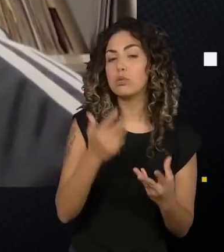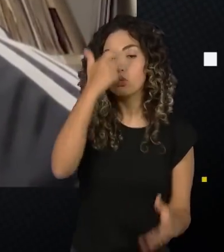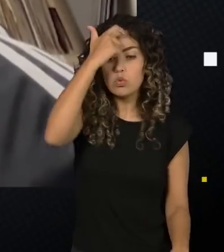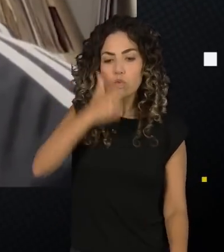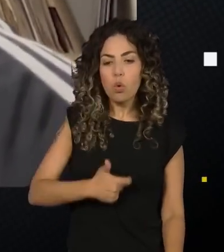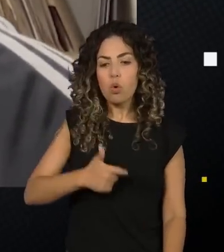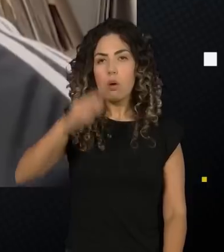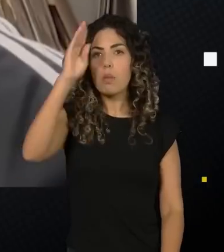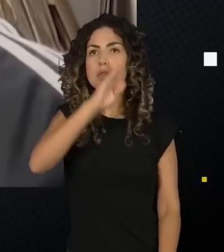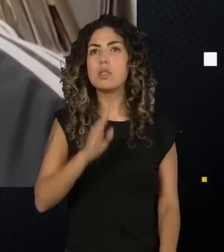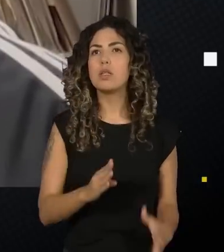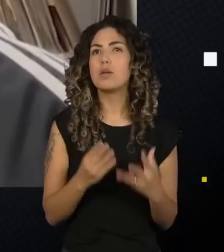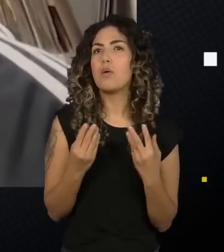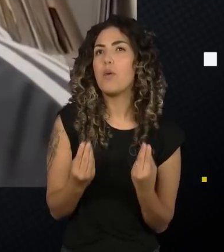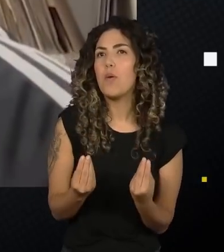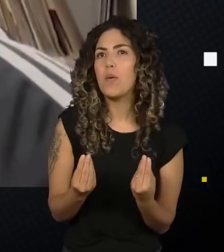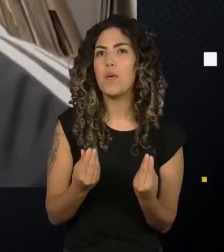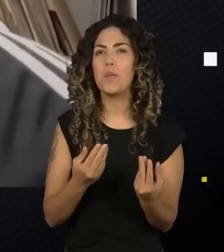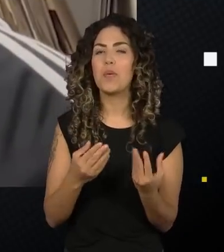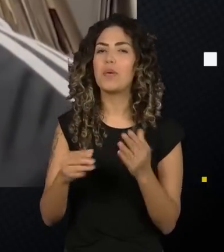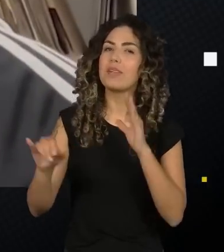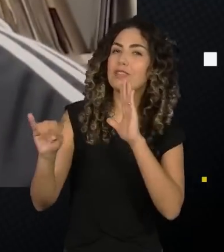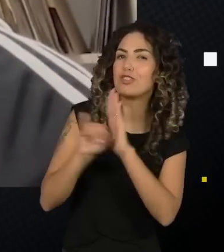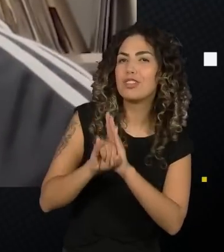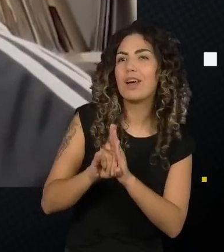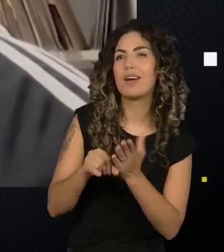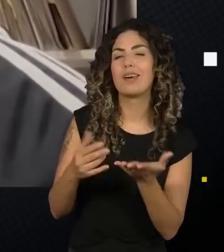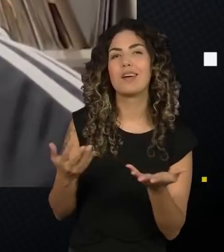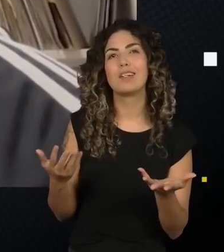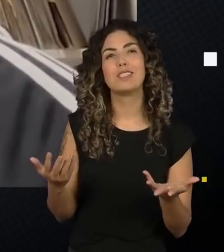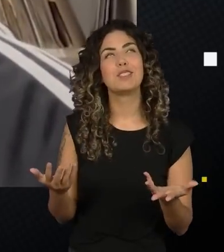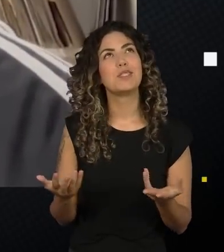sobre essa identidade tão